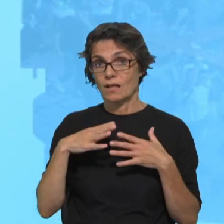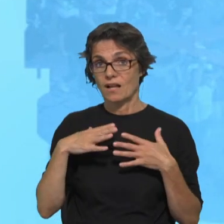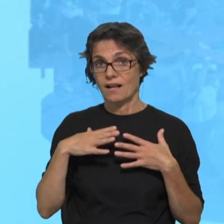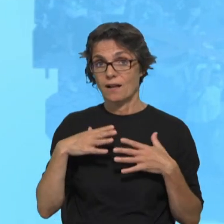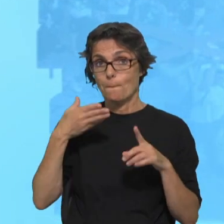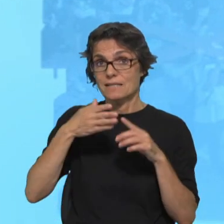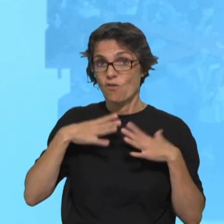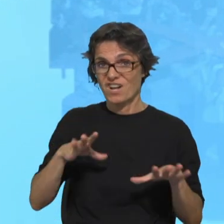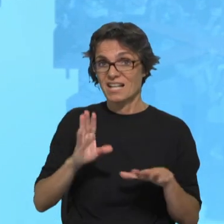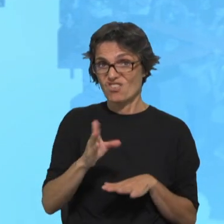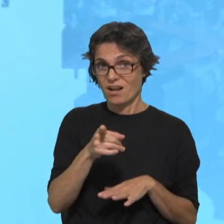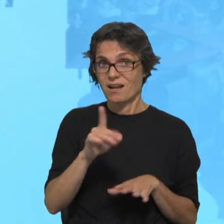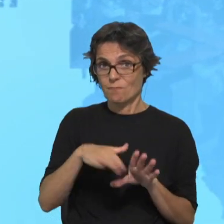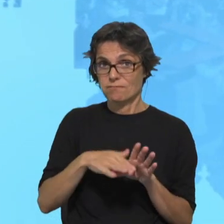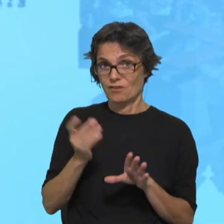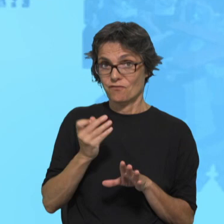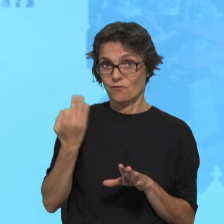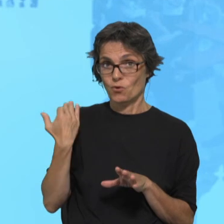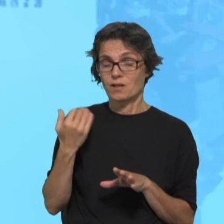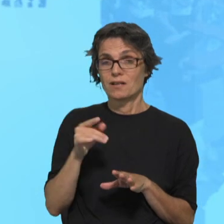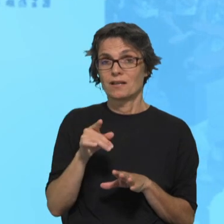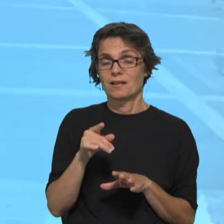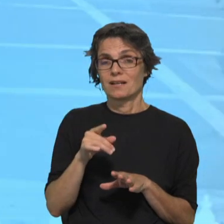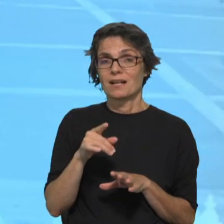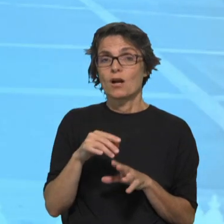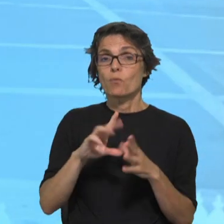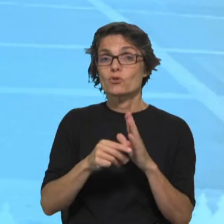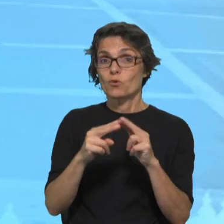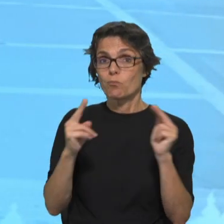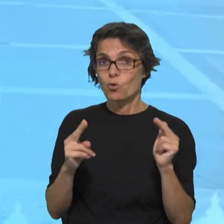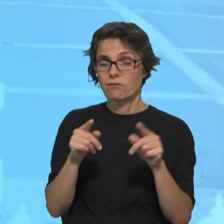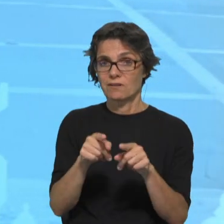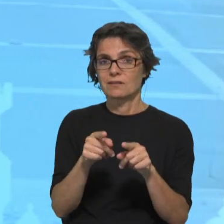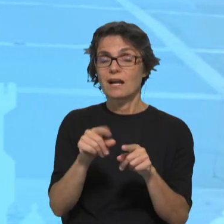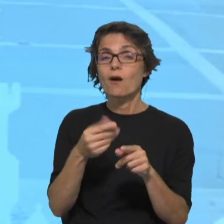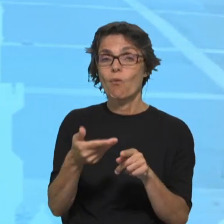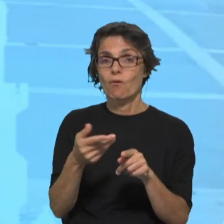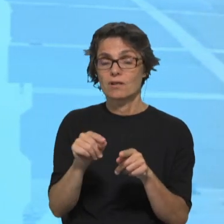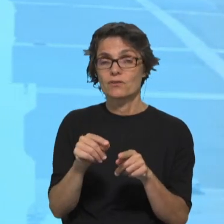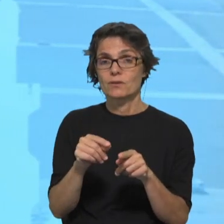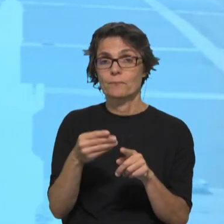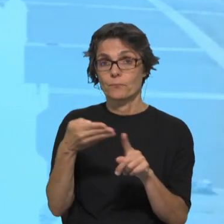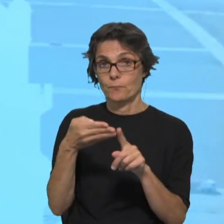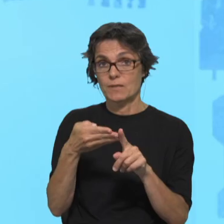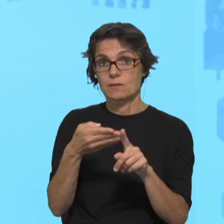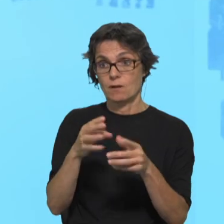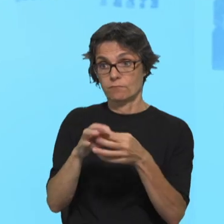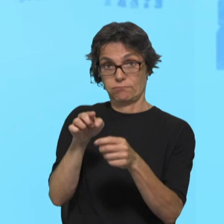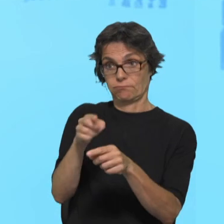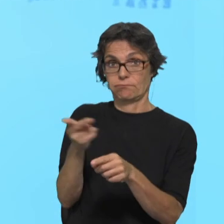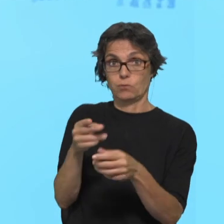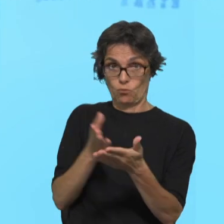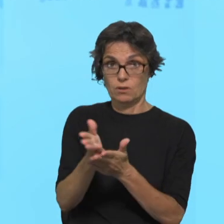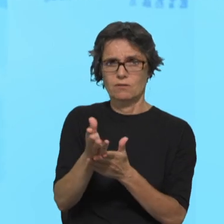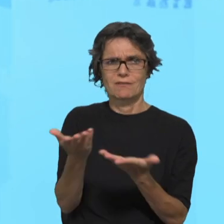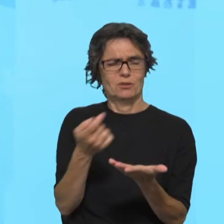já protagonizaste um projeto Ponte, permaneces ligada à Pastoral Juvenil dos Espiritanos. Como é que te